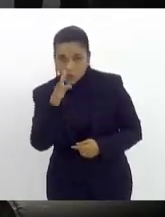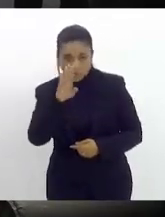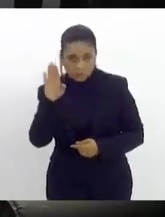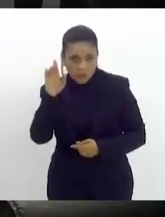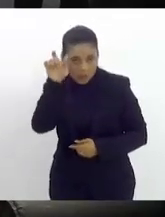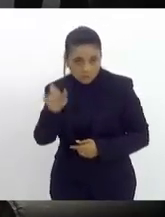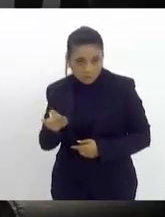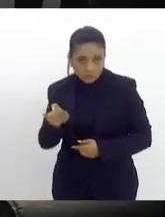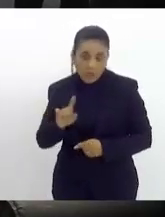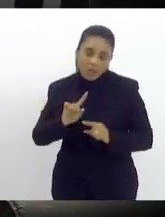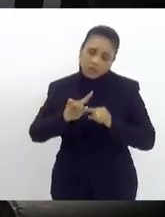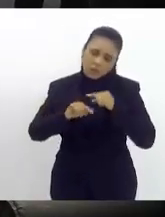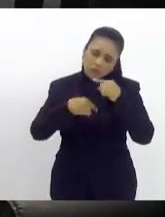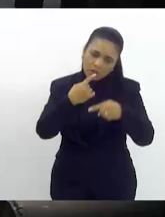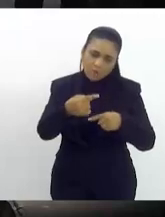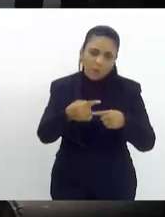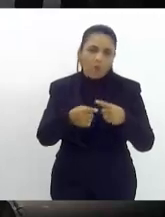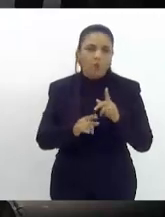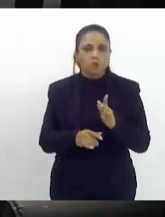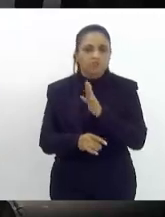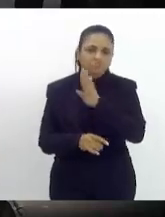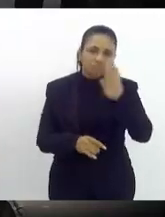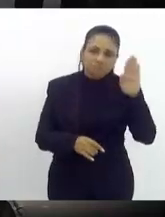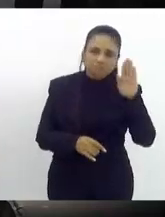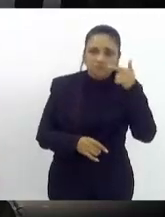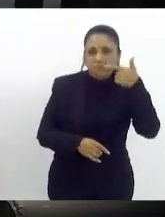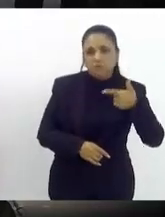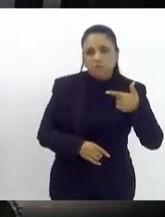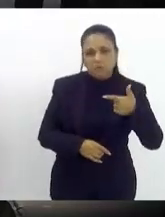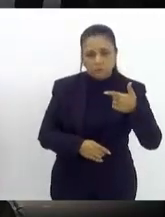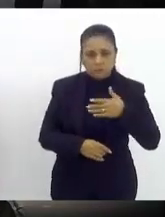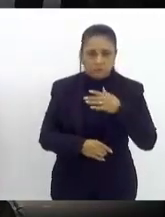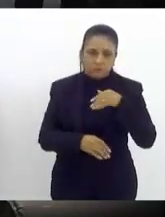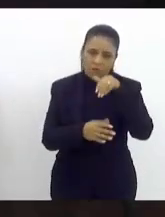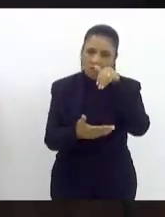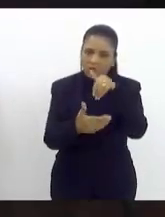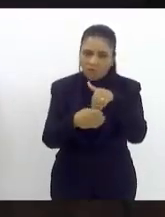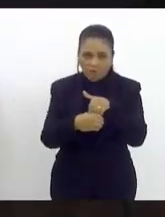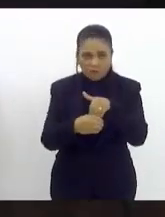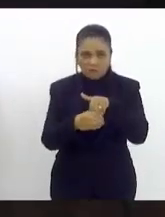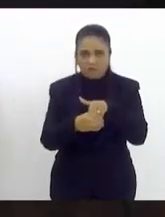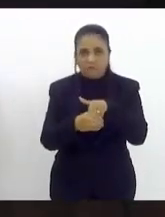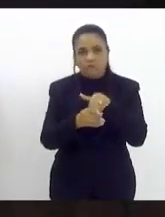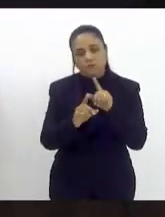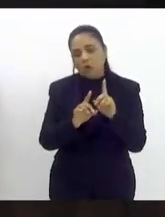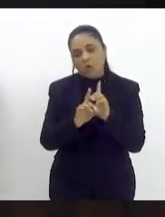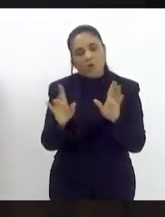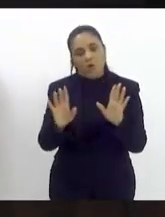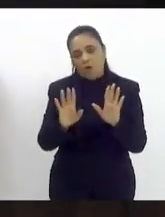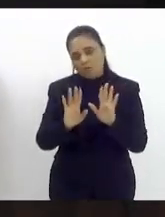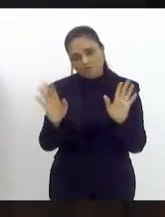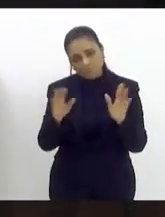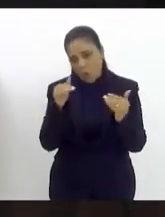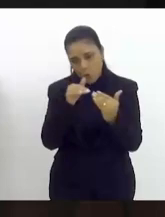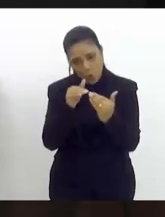em outro, e acho que a gente tem que votar o que, que é. Então, já plenário... que não tem consenso, vamos para a votação individual,